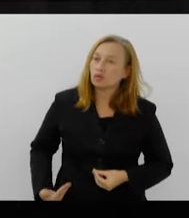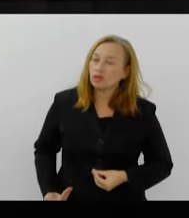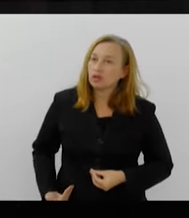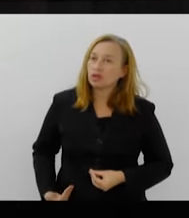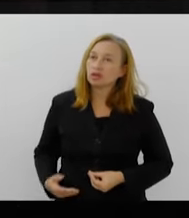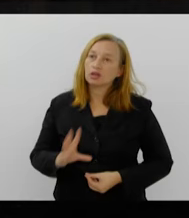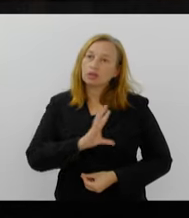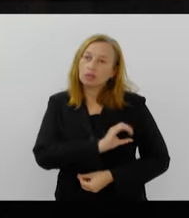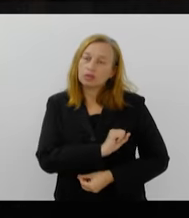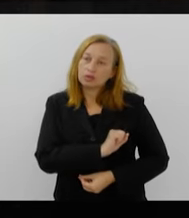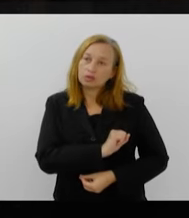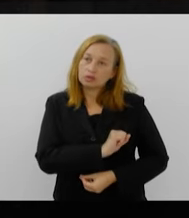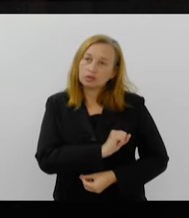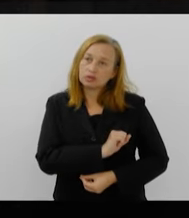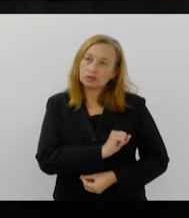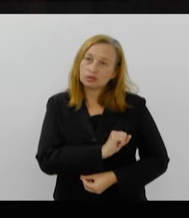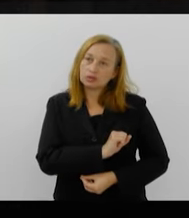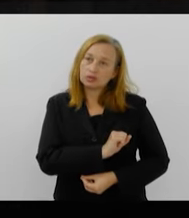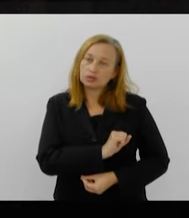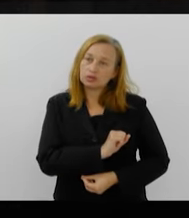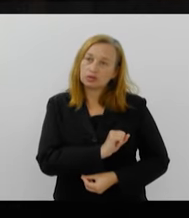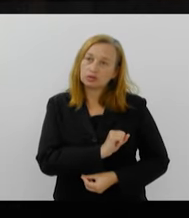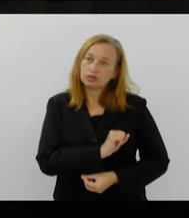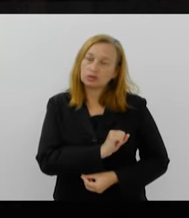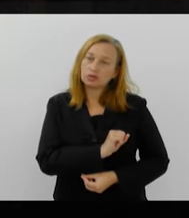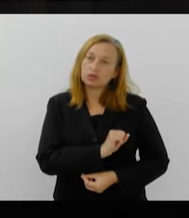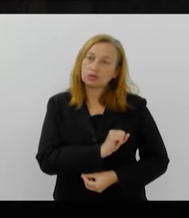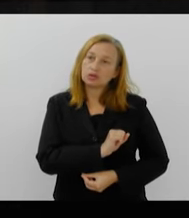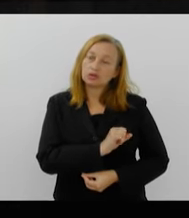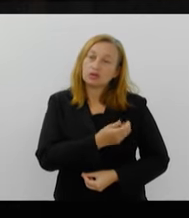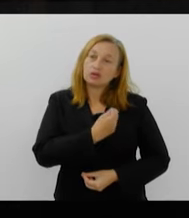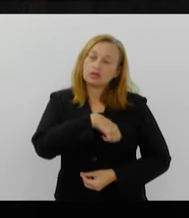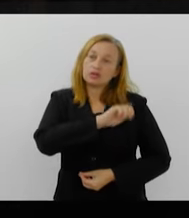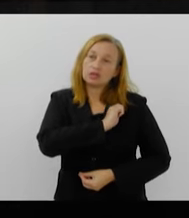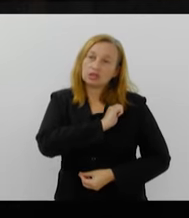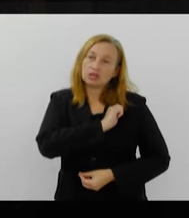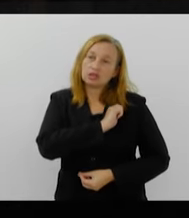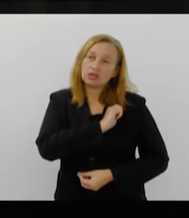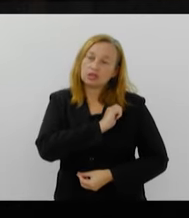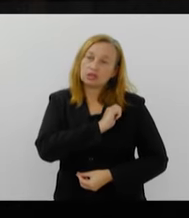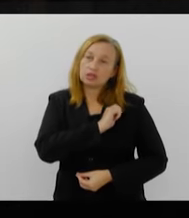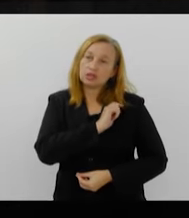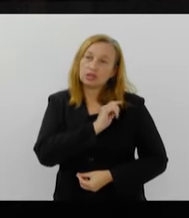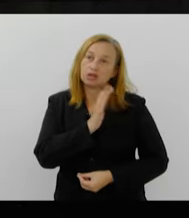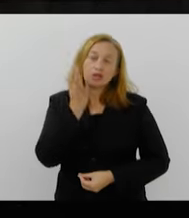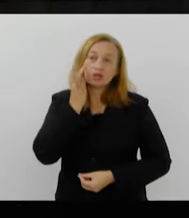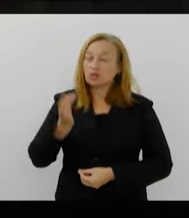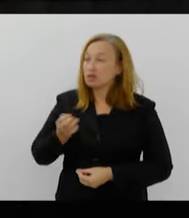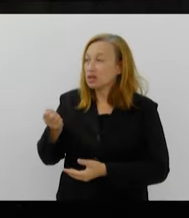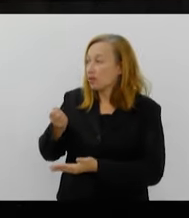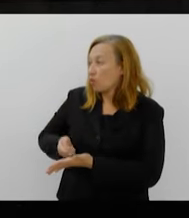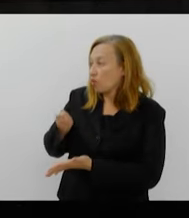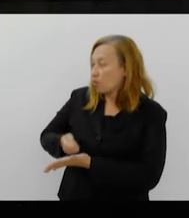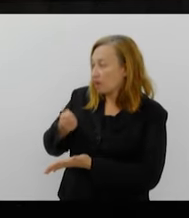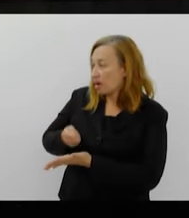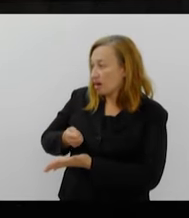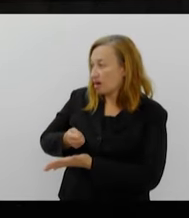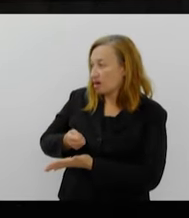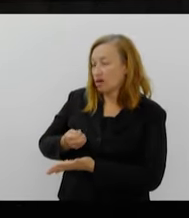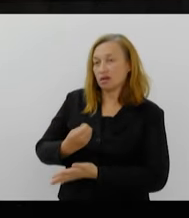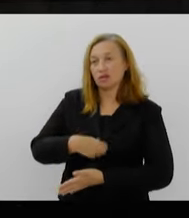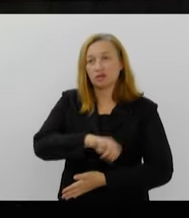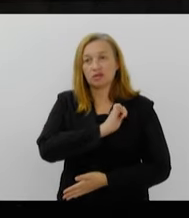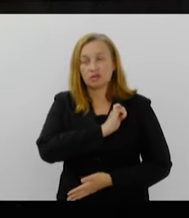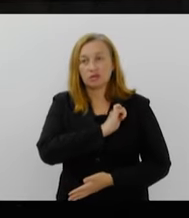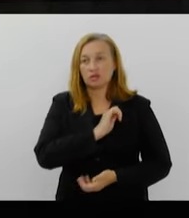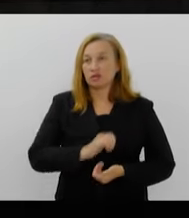isenções fiscais e como é frouxo em cobrar a contrapartida dessas isenções fiscais. Uma